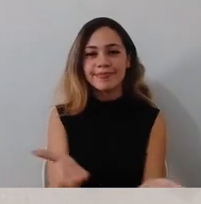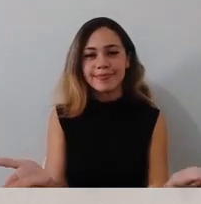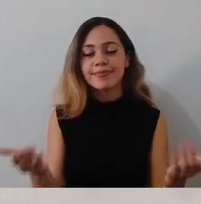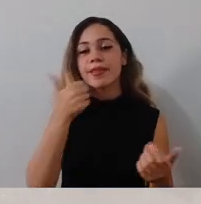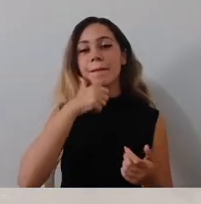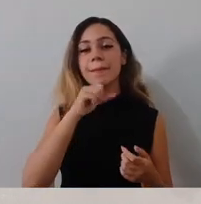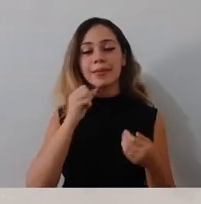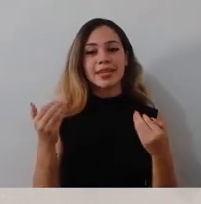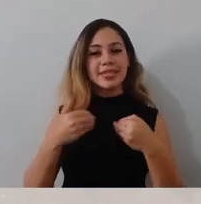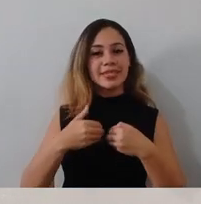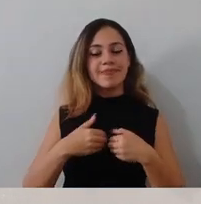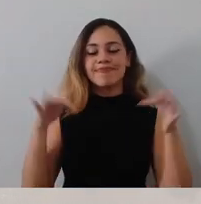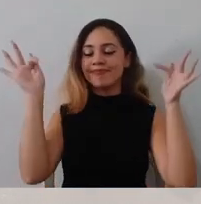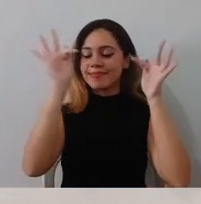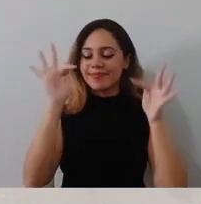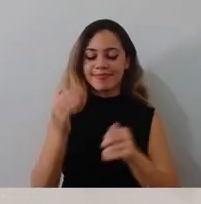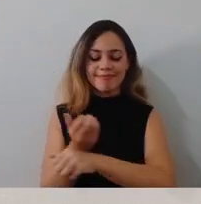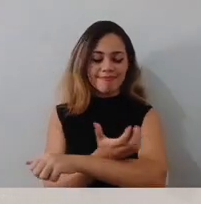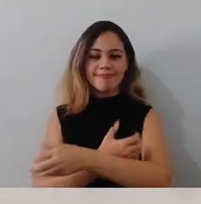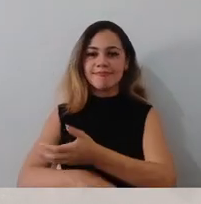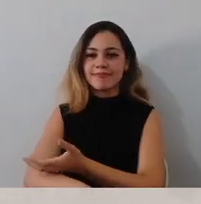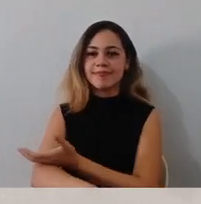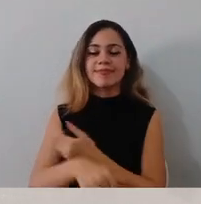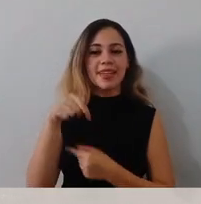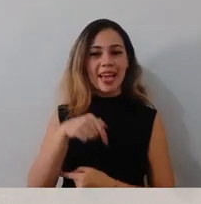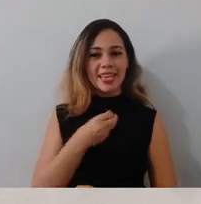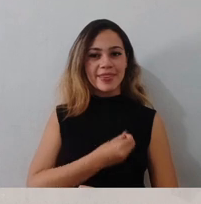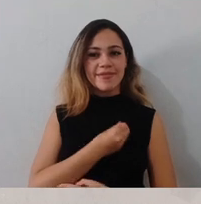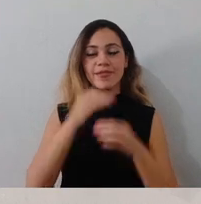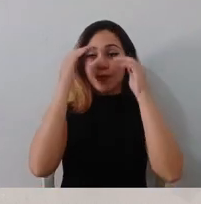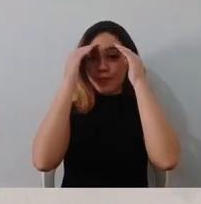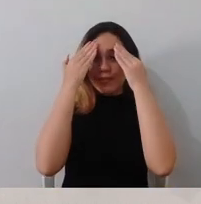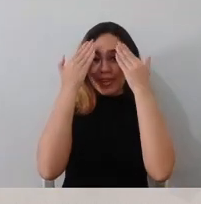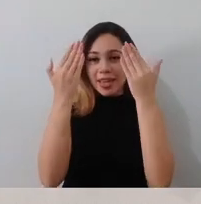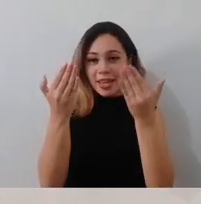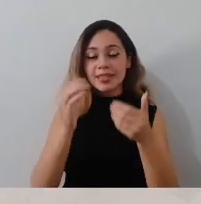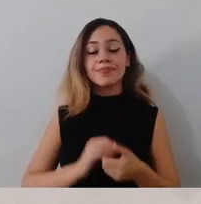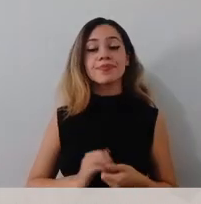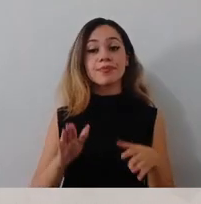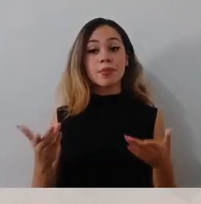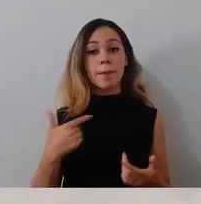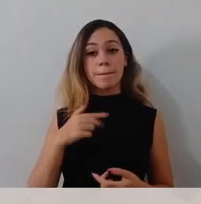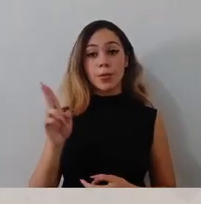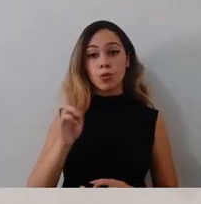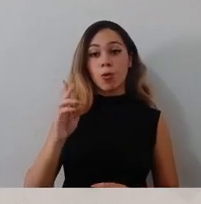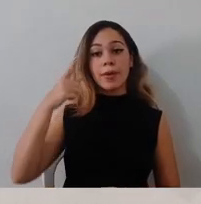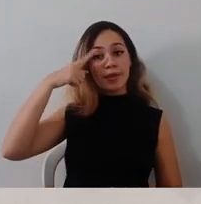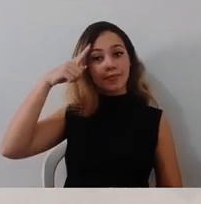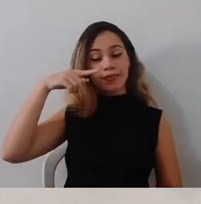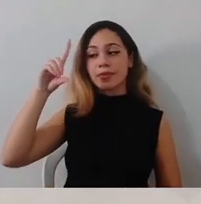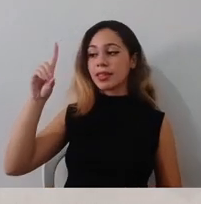a todas as mães atípicas. É uma honra muito grande estar aqui. Sim. Agradeço. Bom, meu nome é